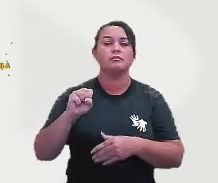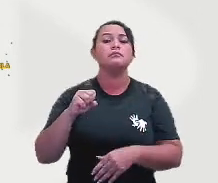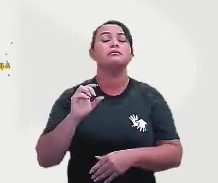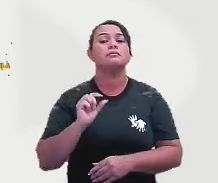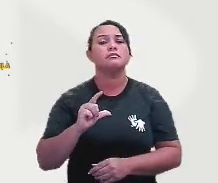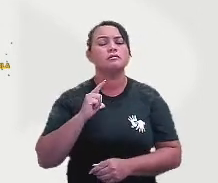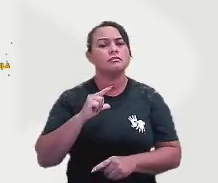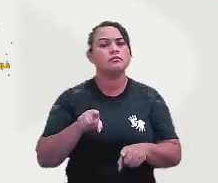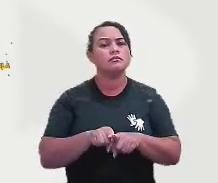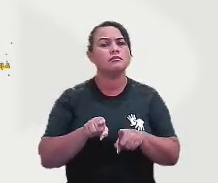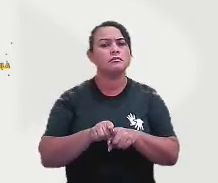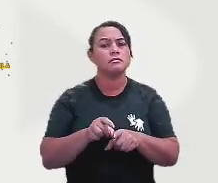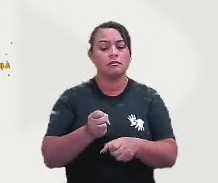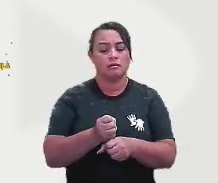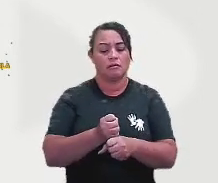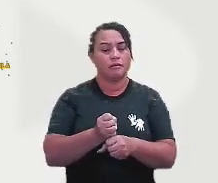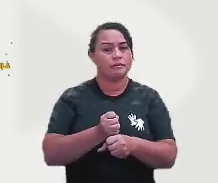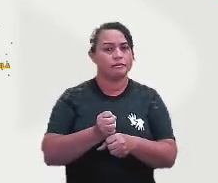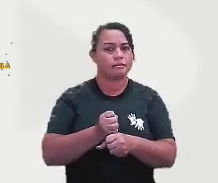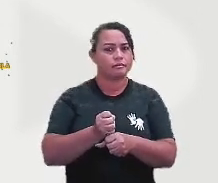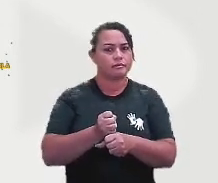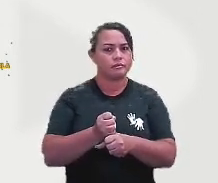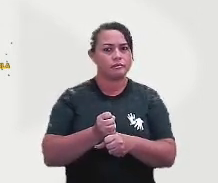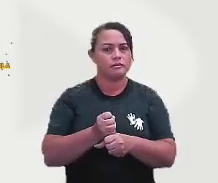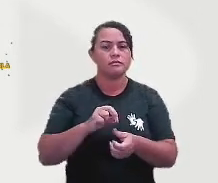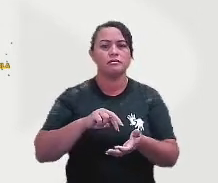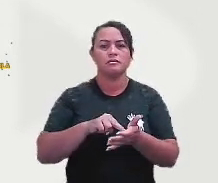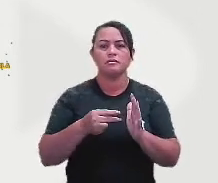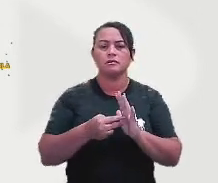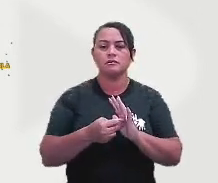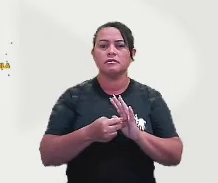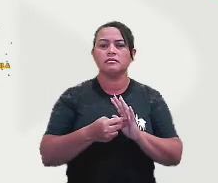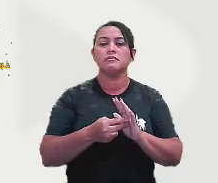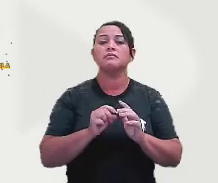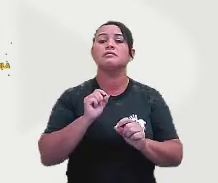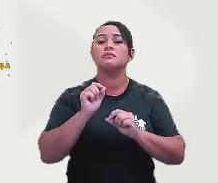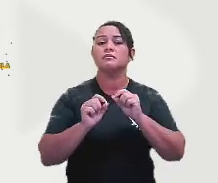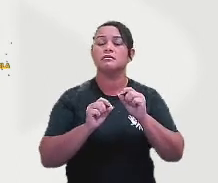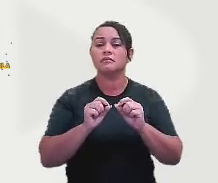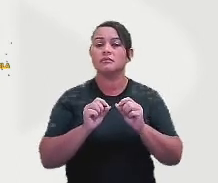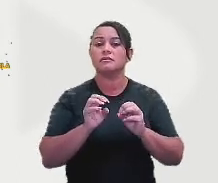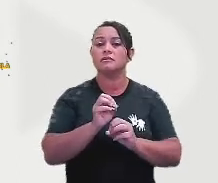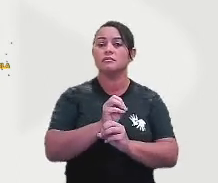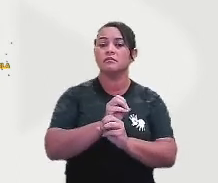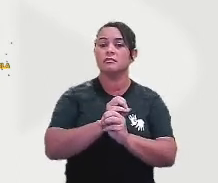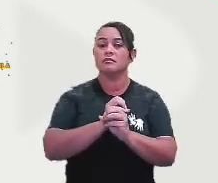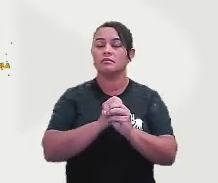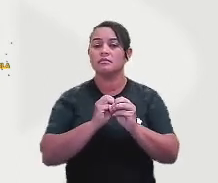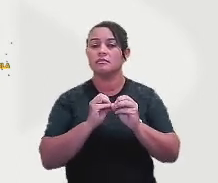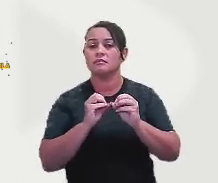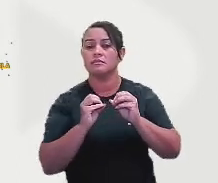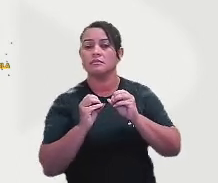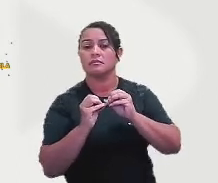medida ano corresponde ao tempo de translação do nosso planeta